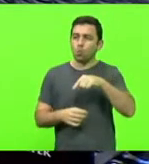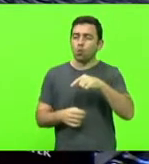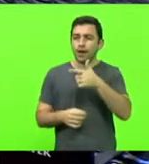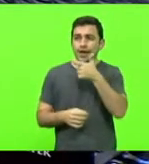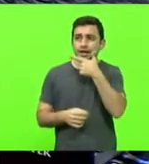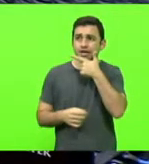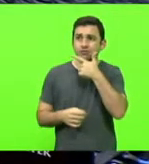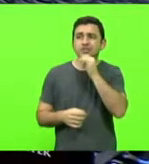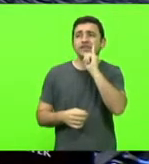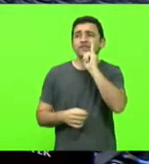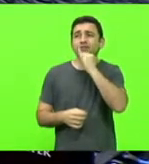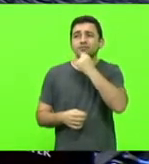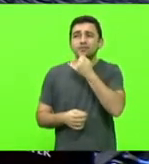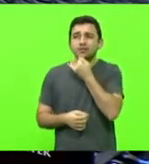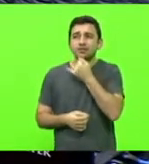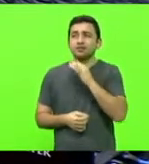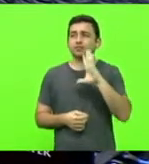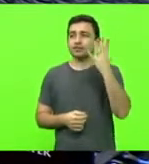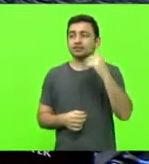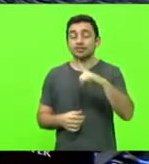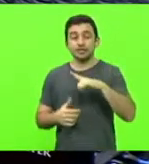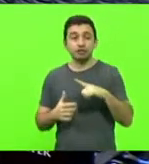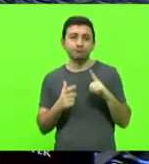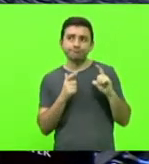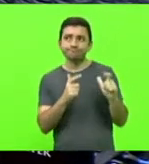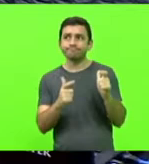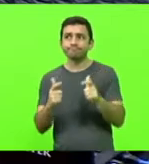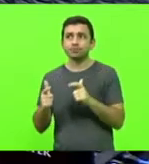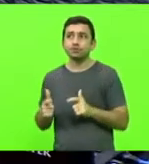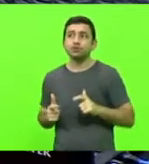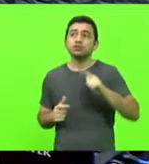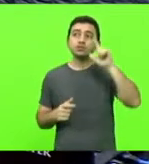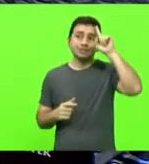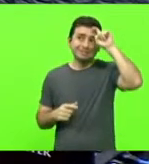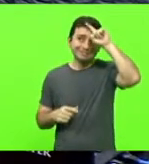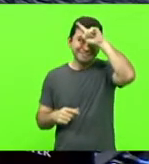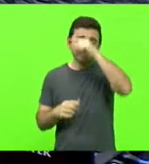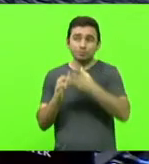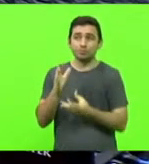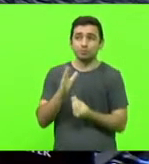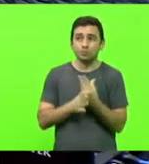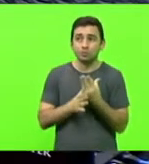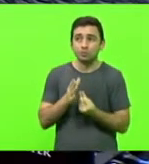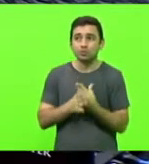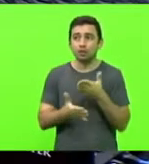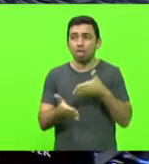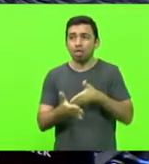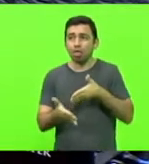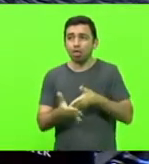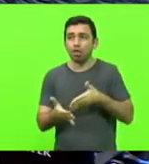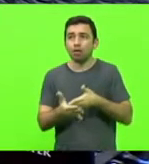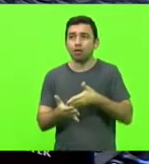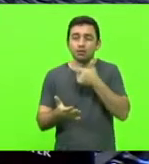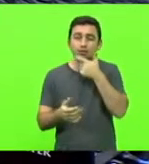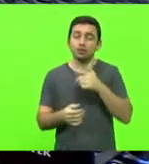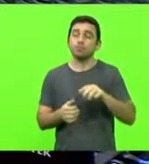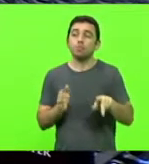acontece. Há setores ainda querendo dificultar a produção e comercialização do queijo artesanal de leite cru,